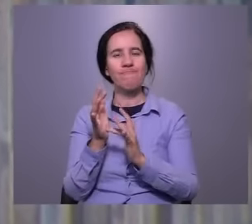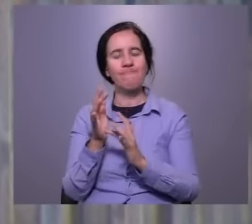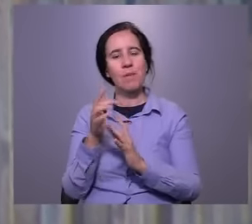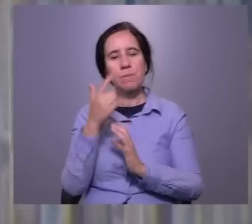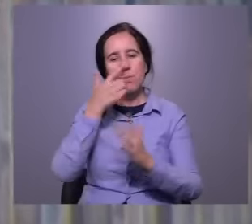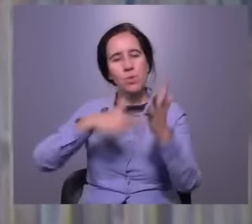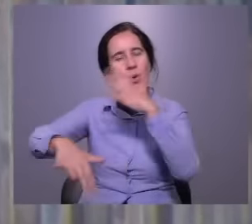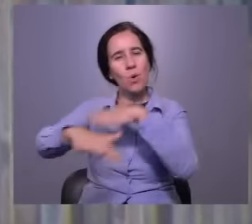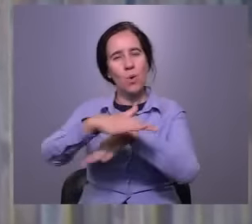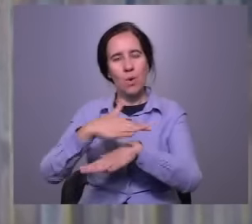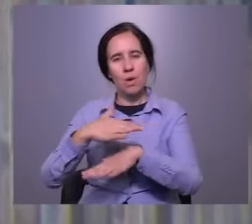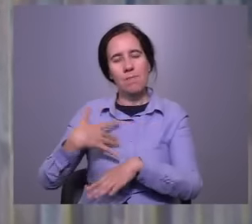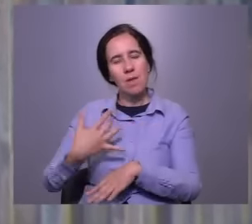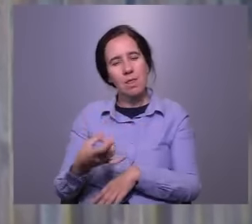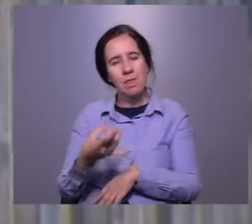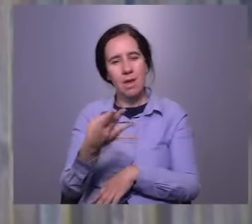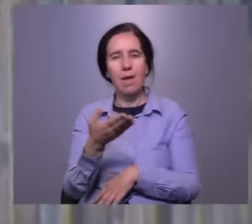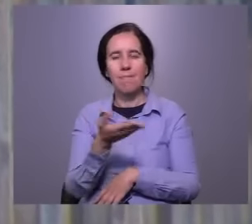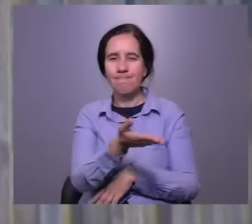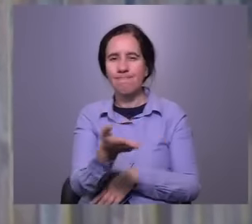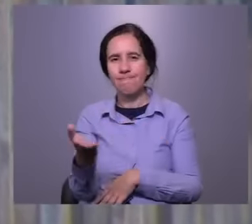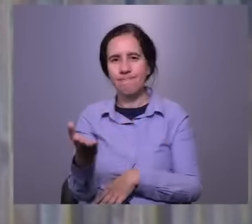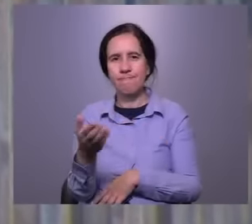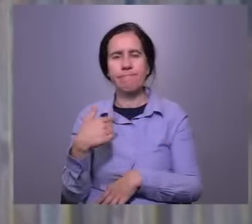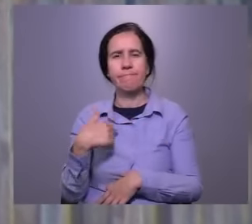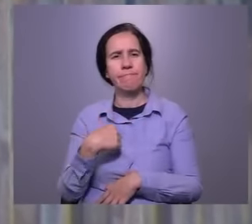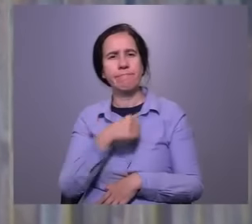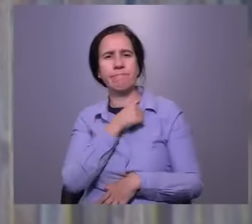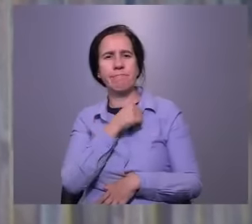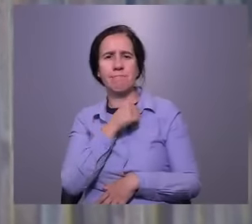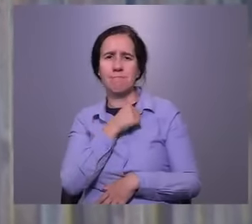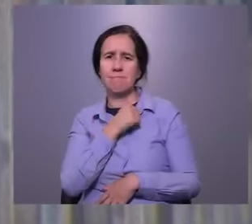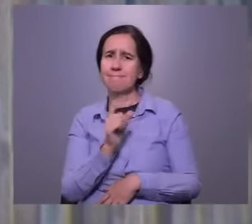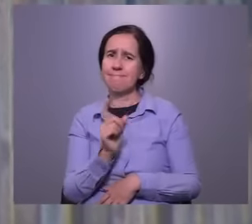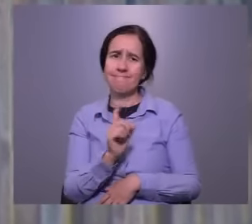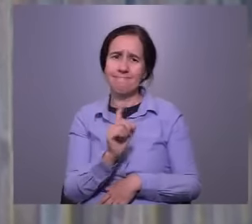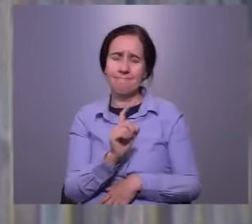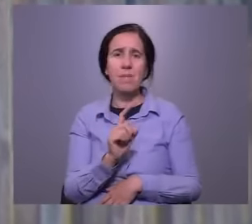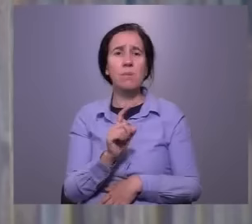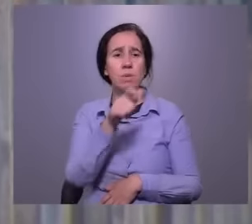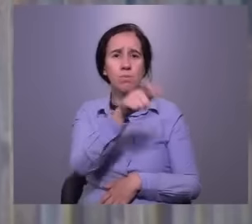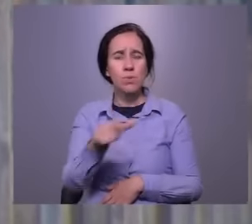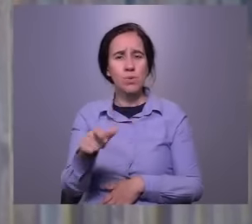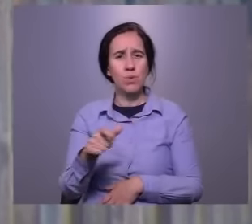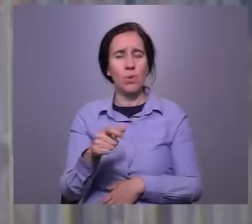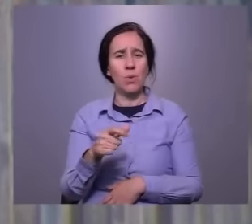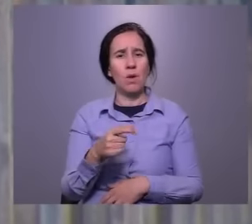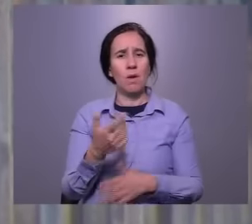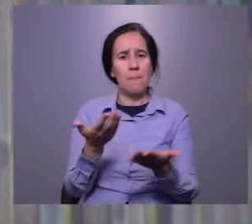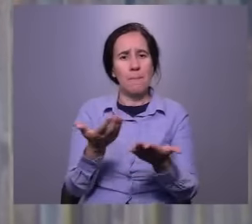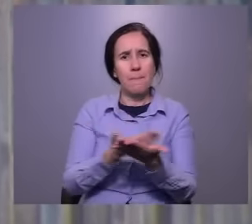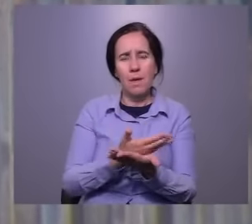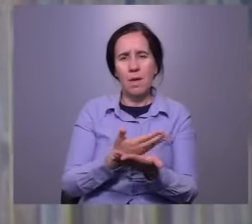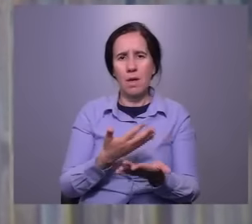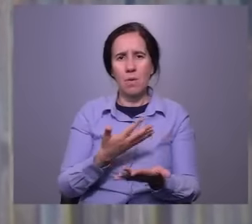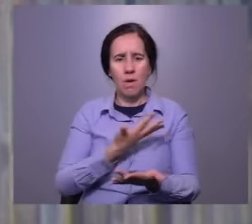os manda distribuir às pessoas presentes. Do mesmo modo, no Evangelho,